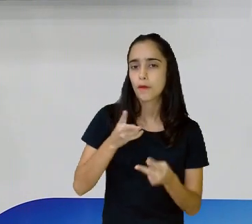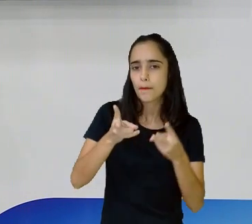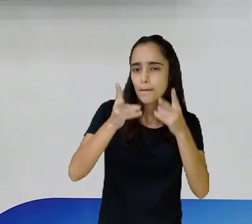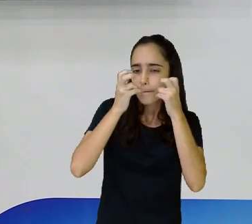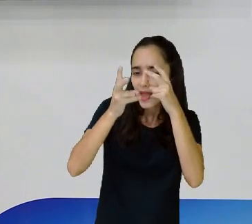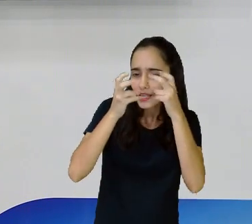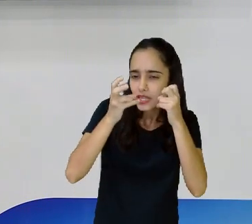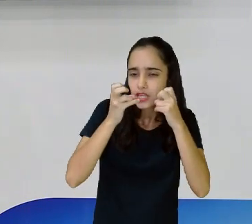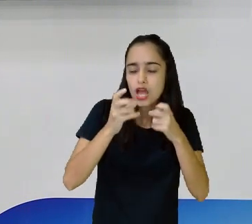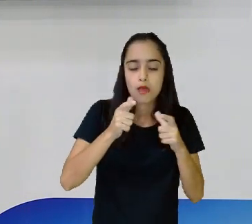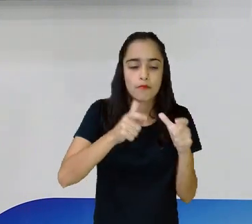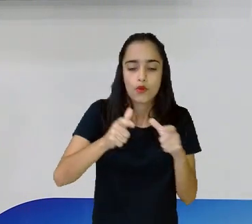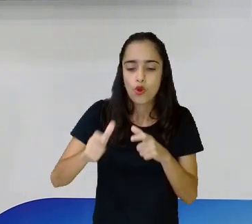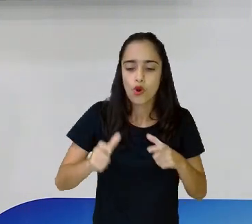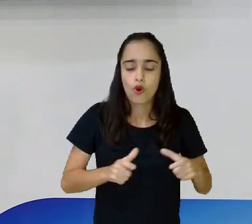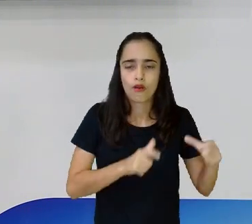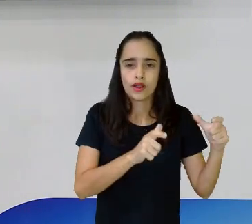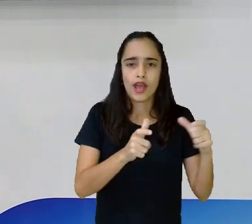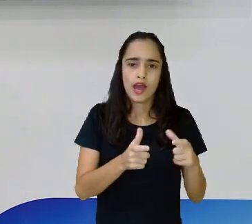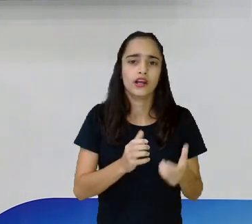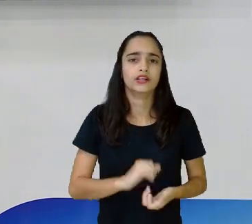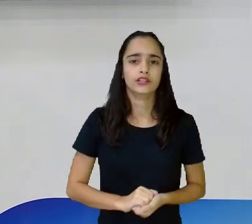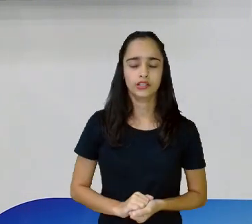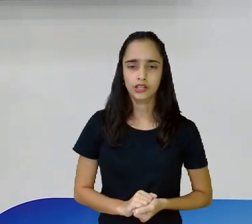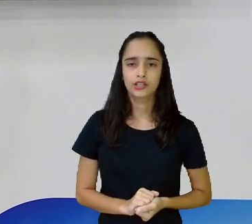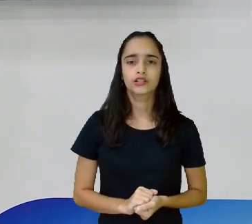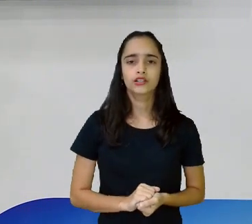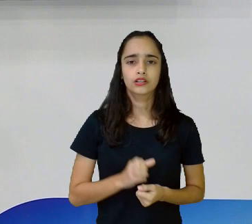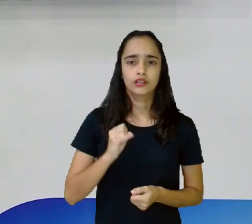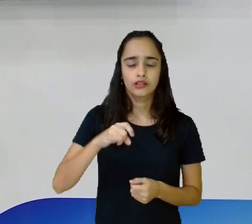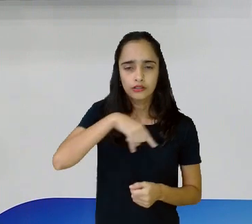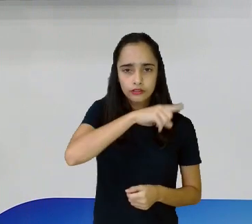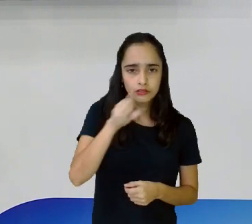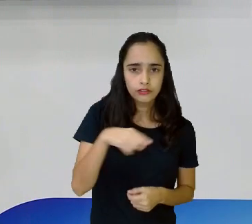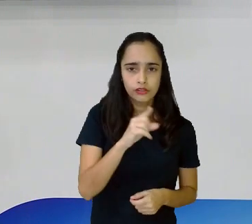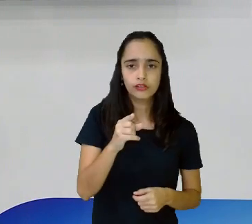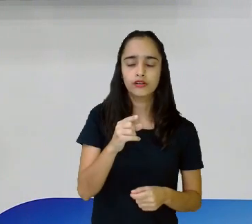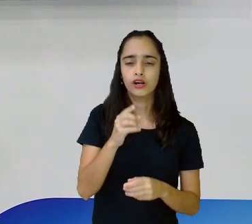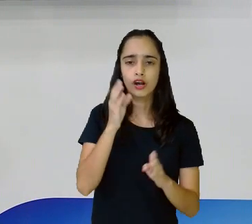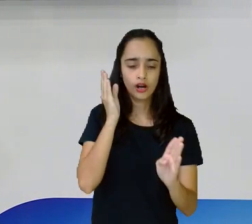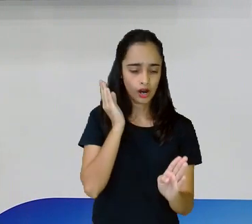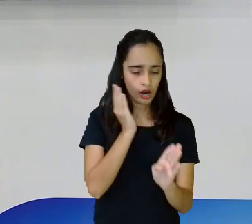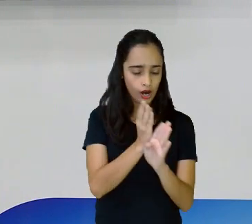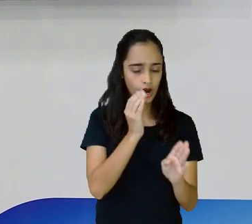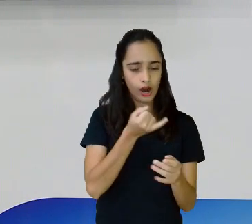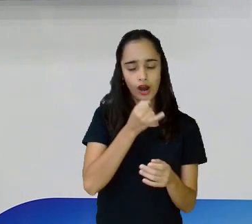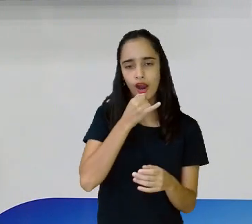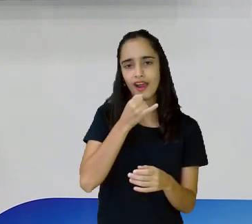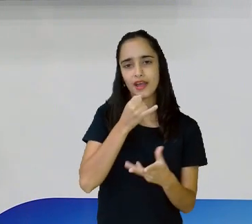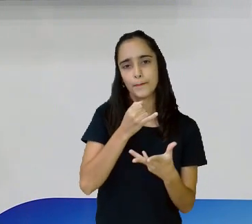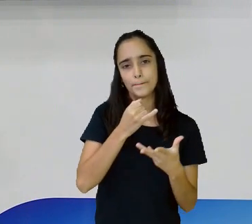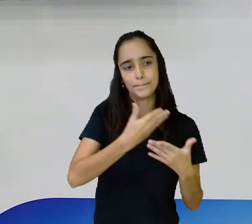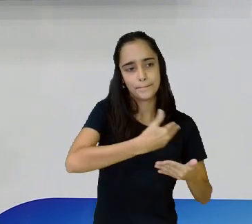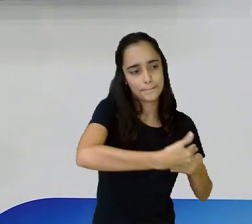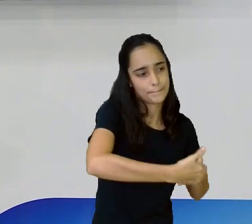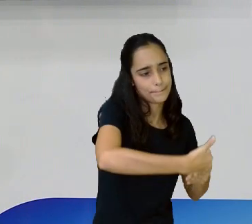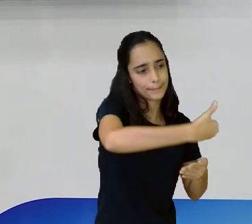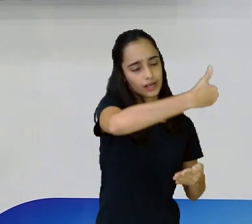dos lugares, ângulo reto. Se você for ao encontro entre uma parede e